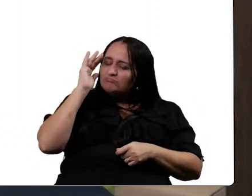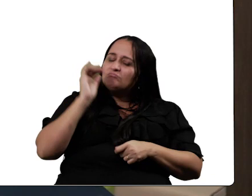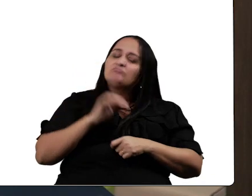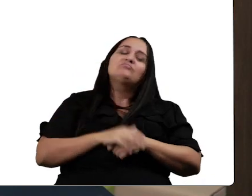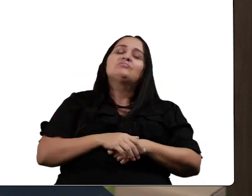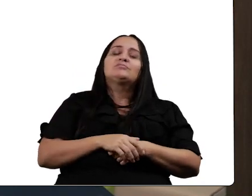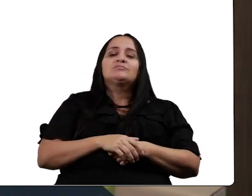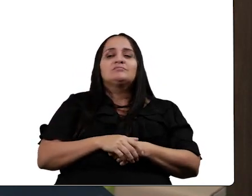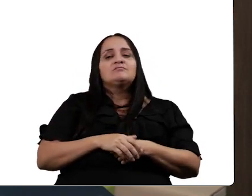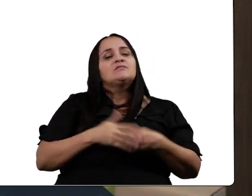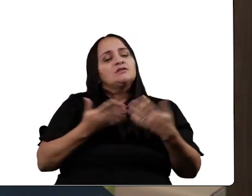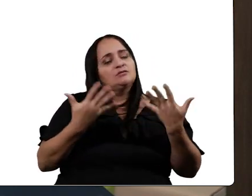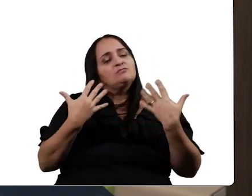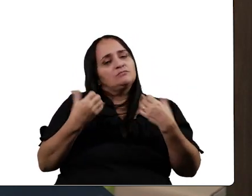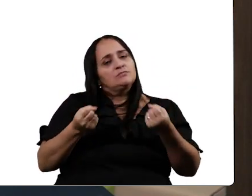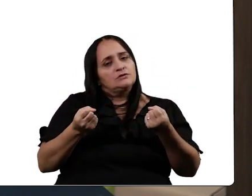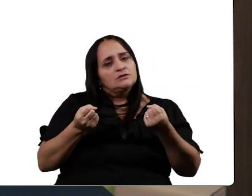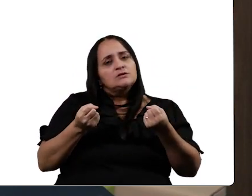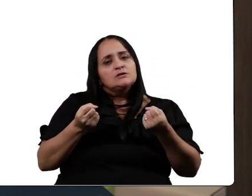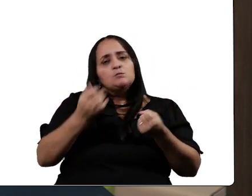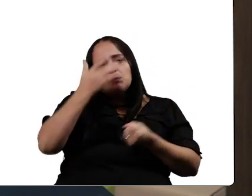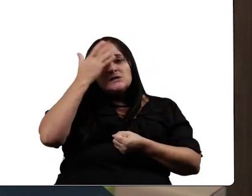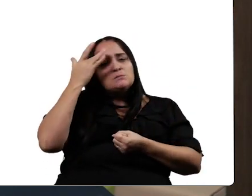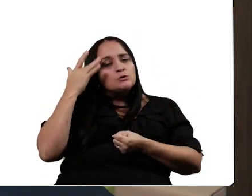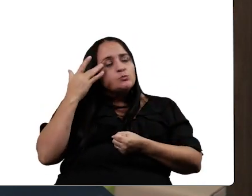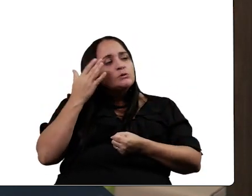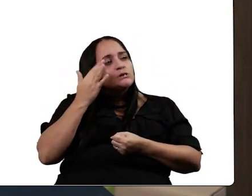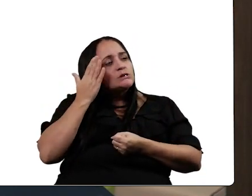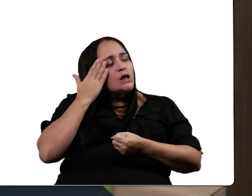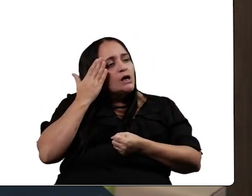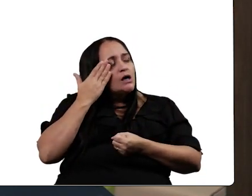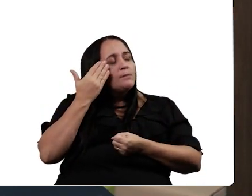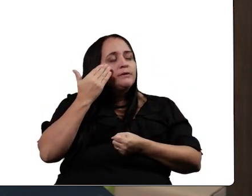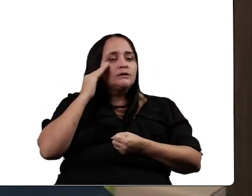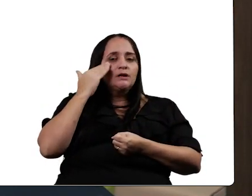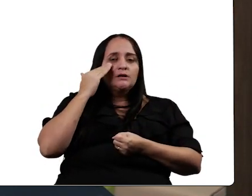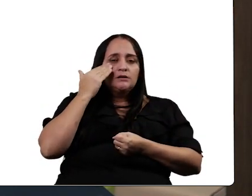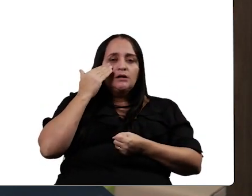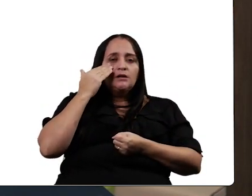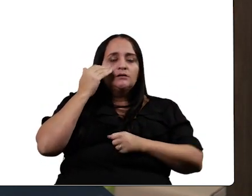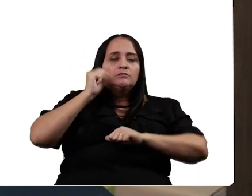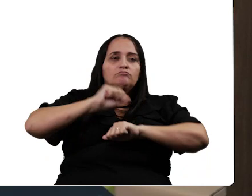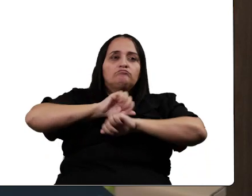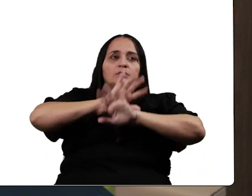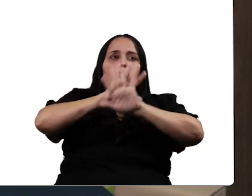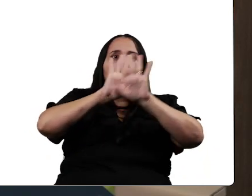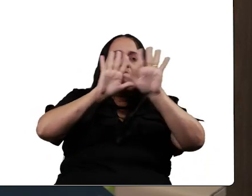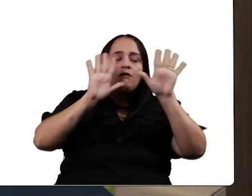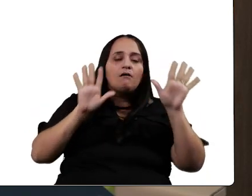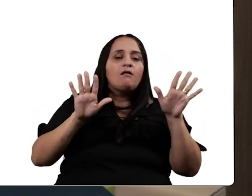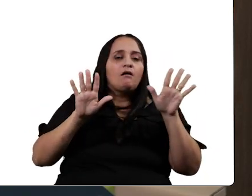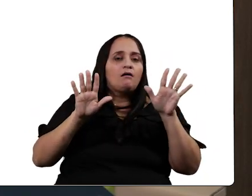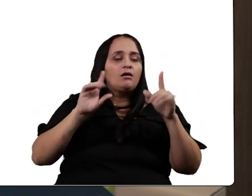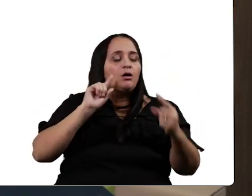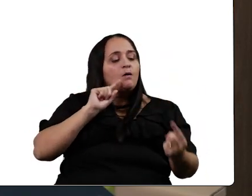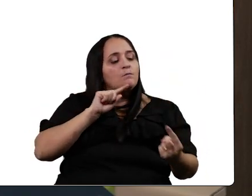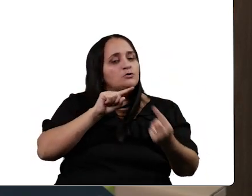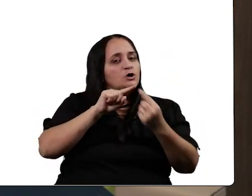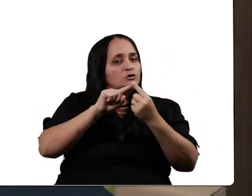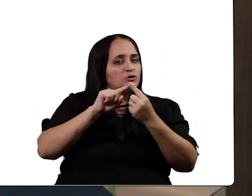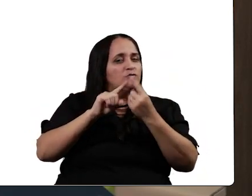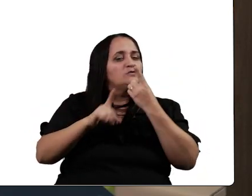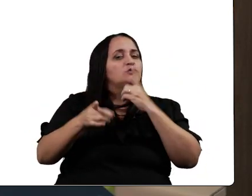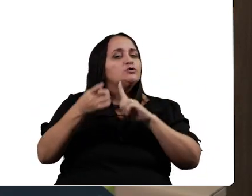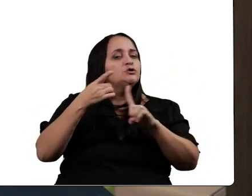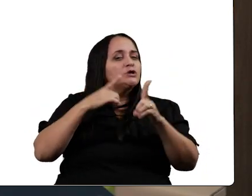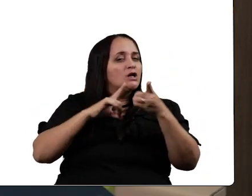fácil entendimento, então ela era acessível. Ela era objetiva? Sim, então era uma linguagem dinâmica. Apesar